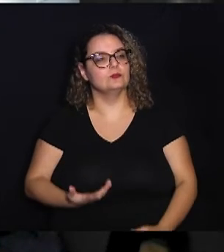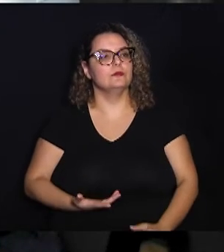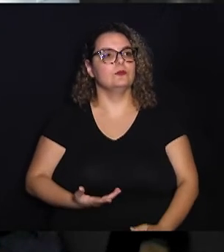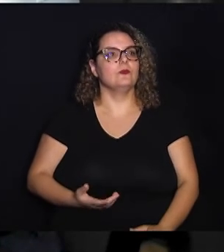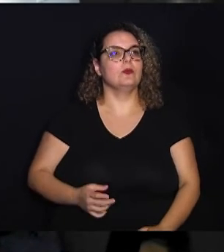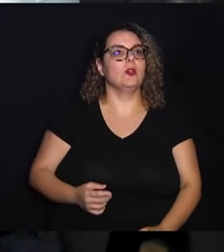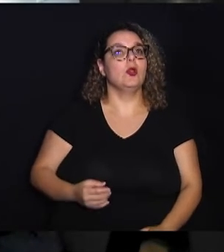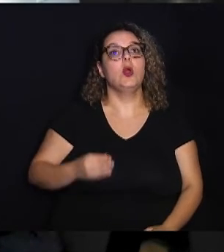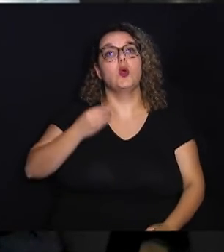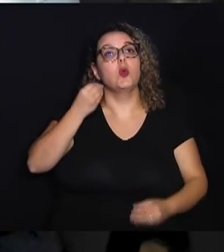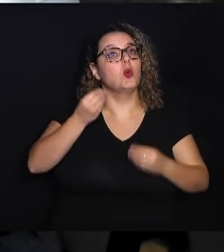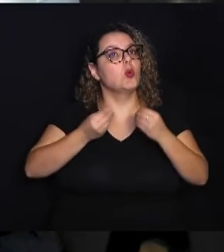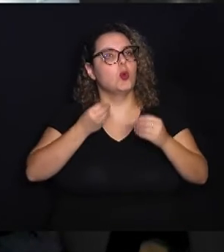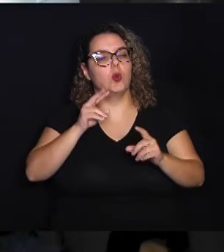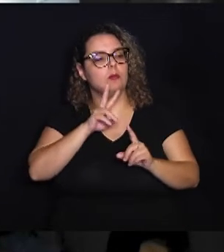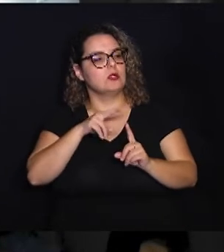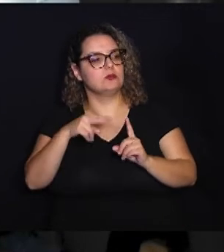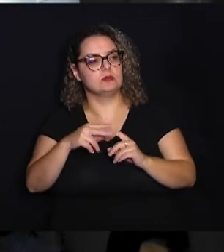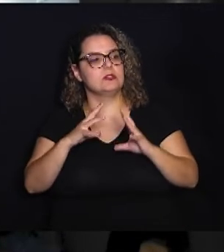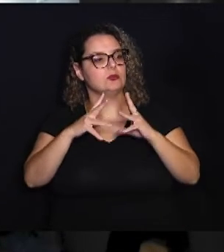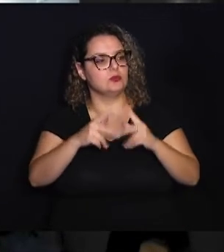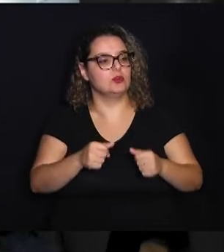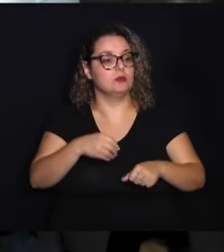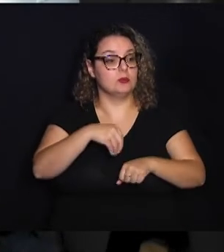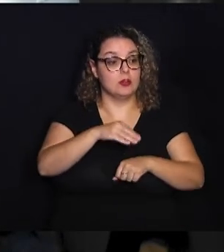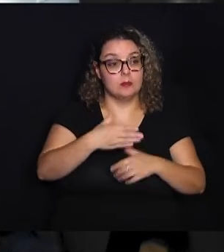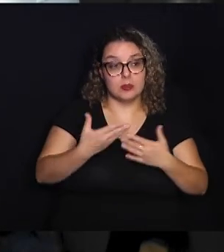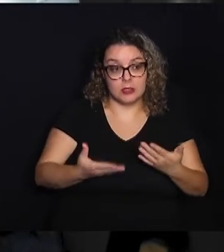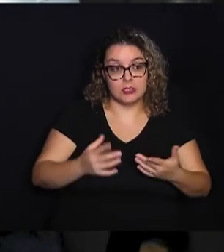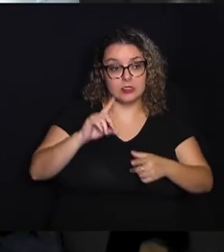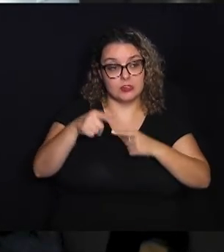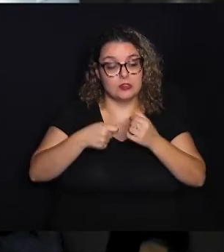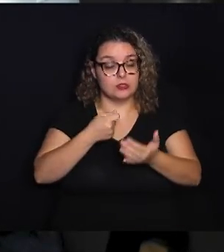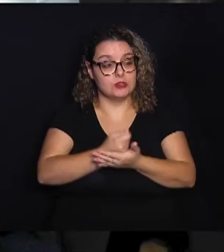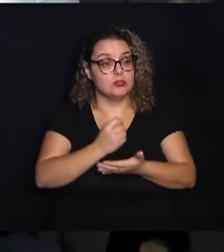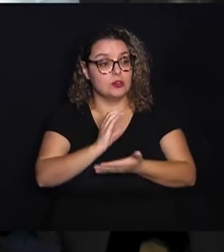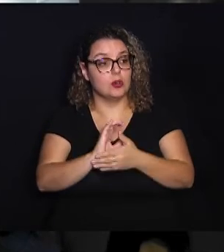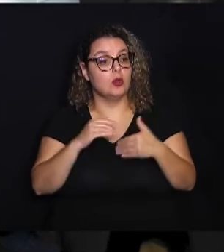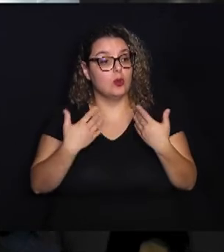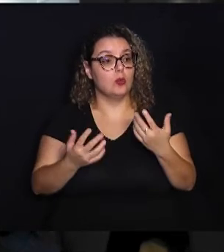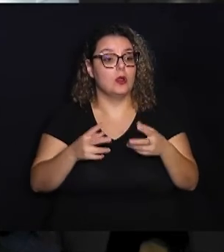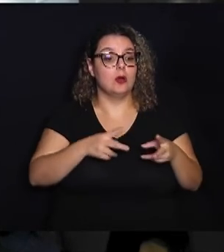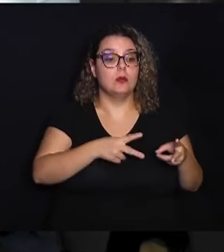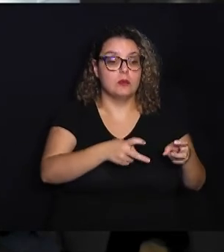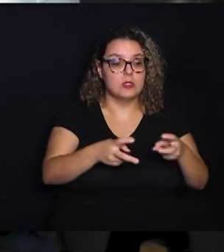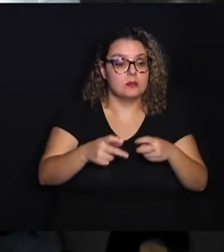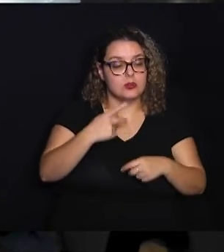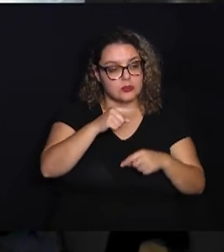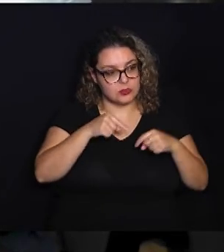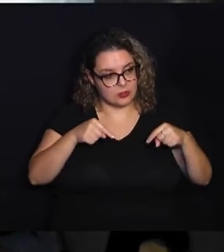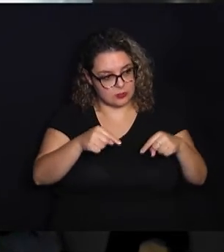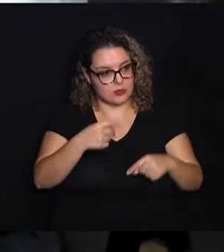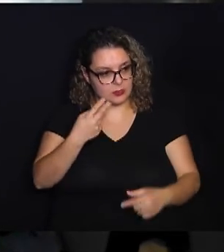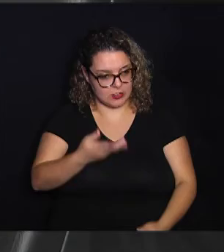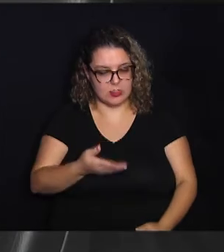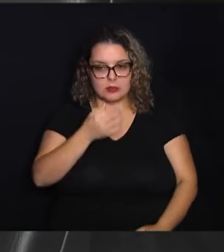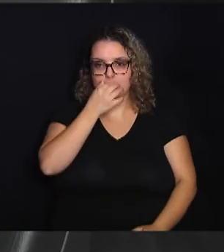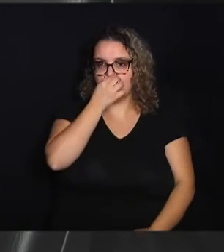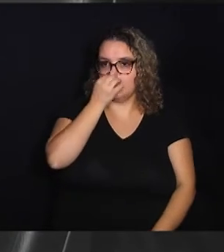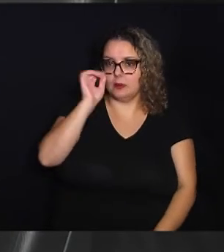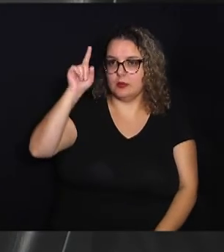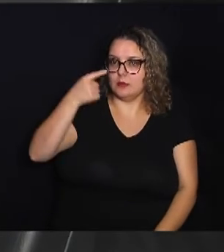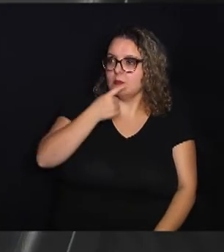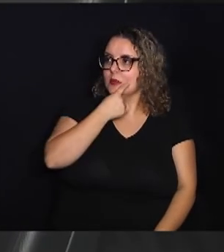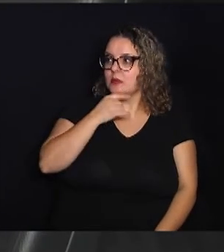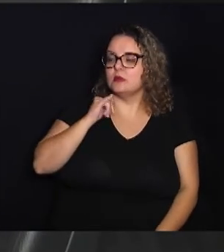quais foram as suas indicações para essa emenda impositiva? Qual foi o olhar do seu gabinete para isso? Mina, eu sou sincero em dizer